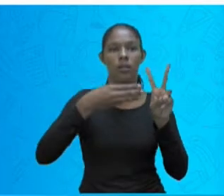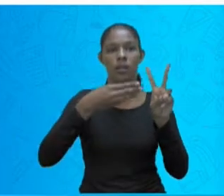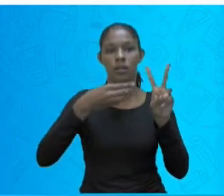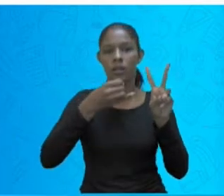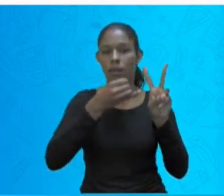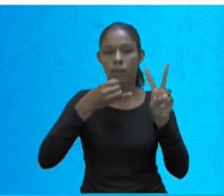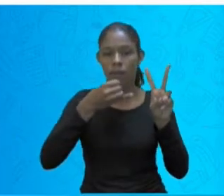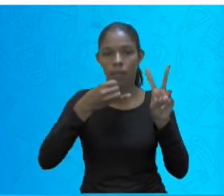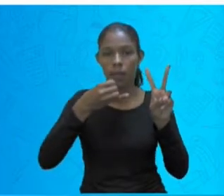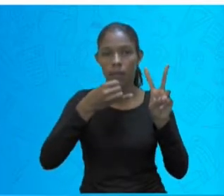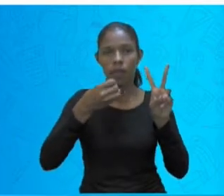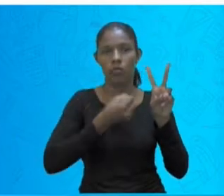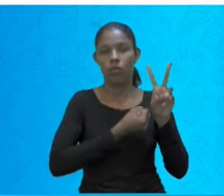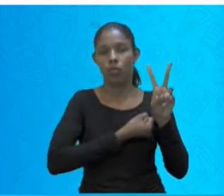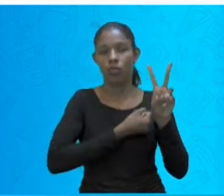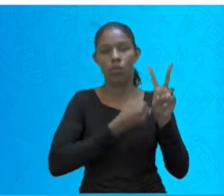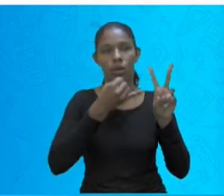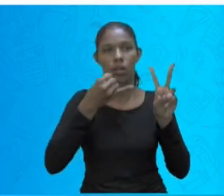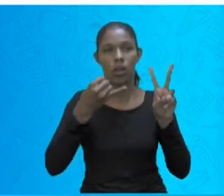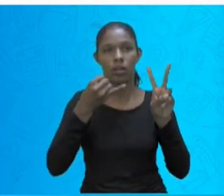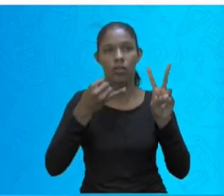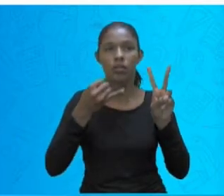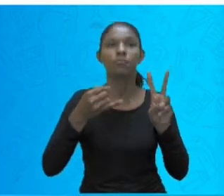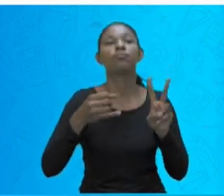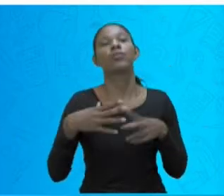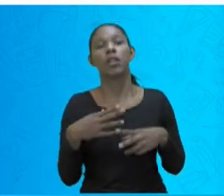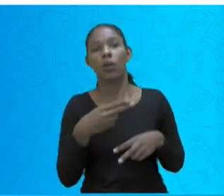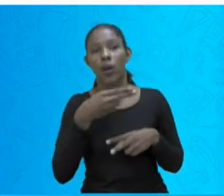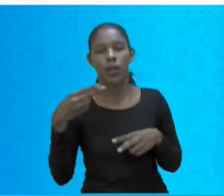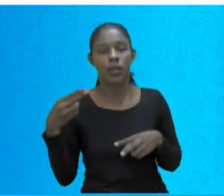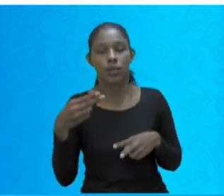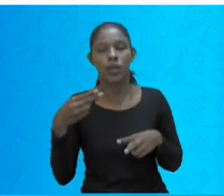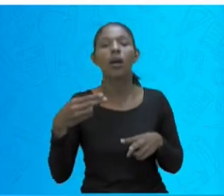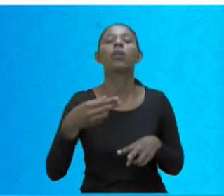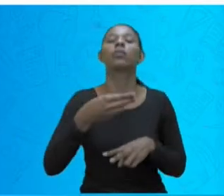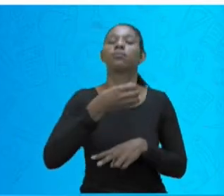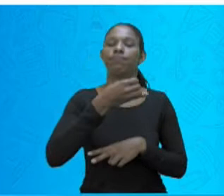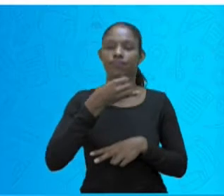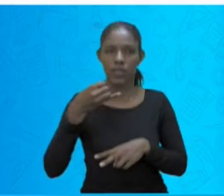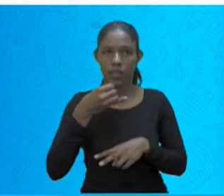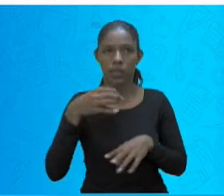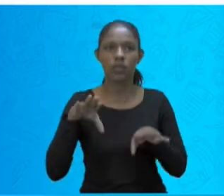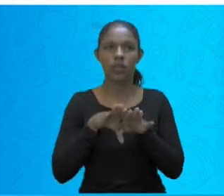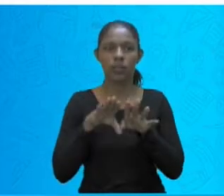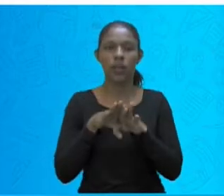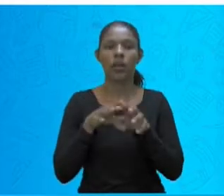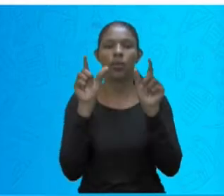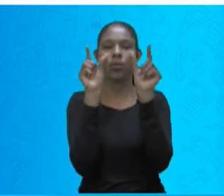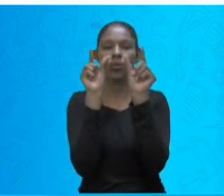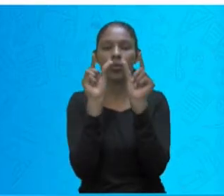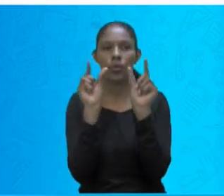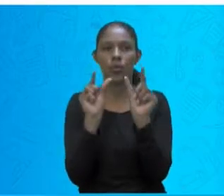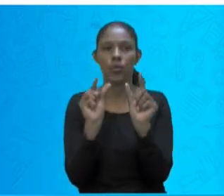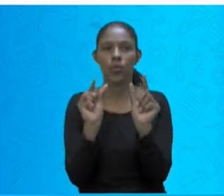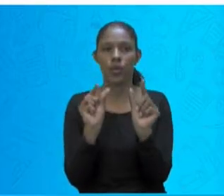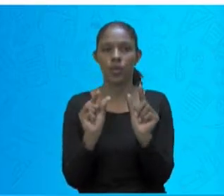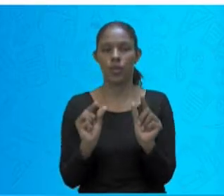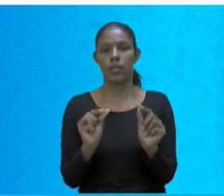tenho 64 dividido por 2, 32. Dividido por 2,